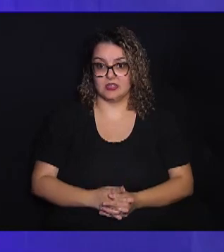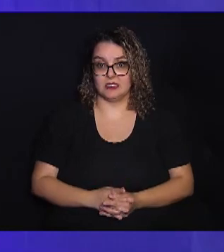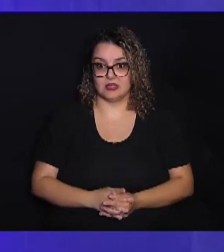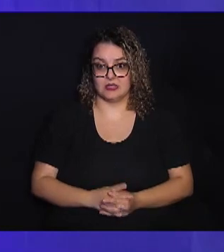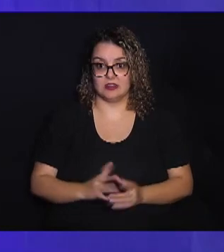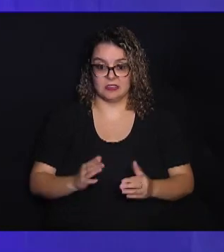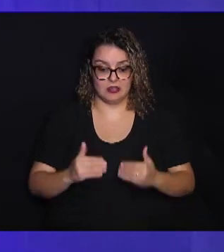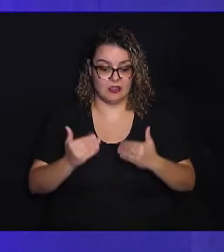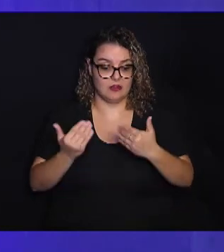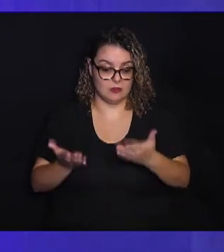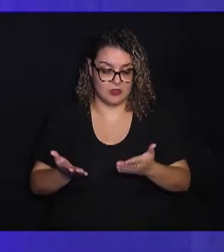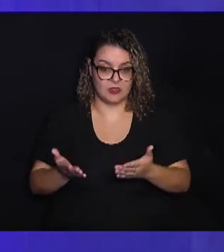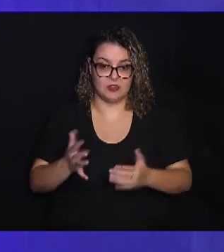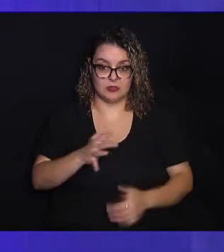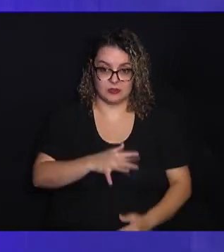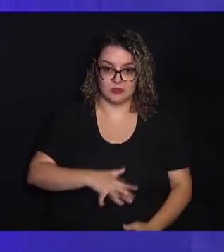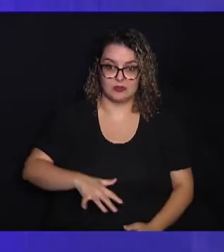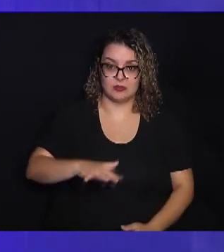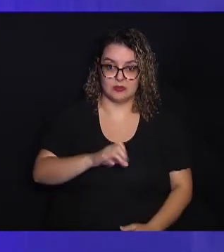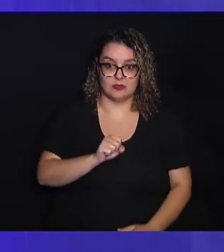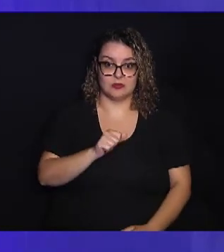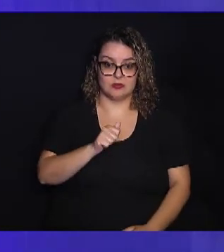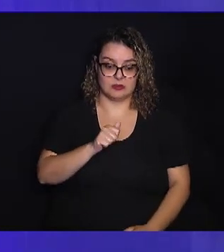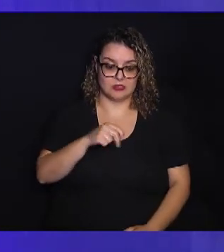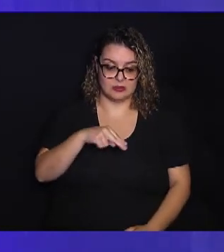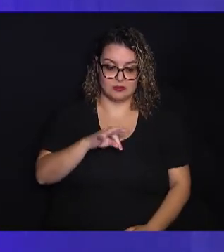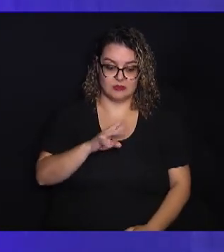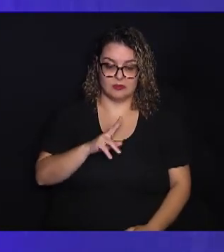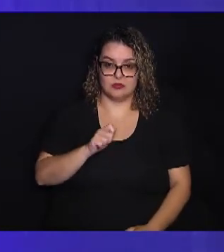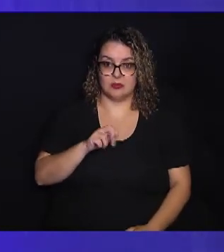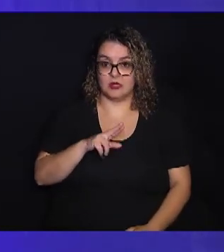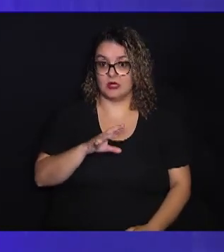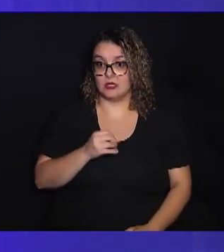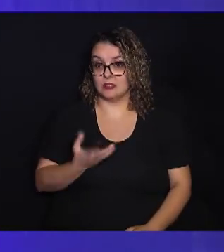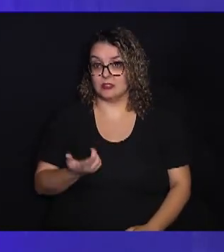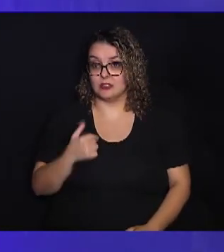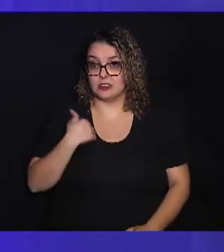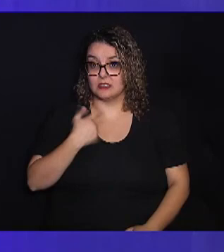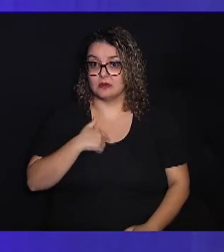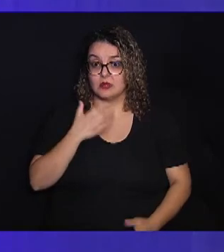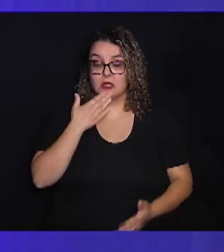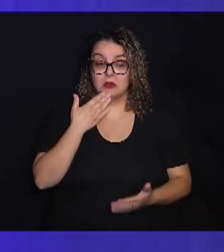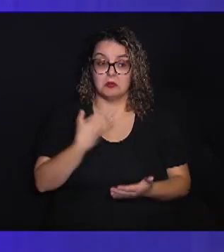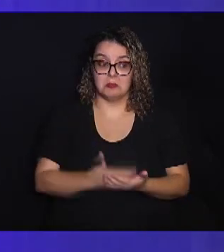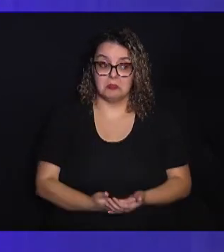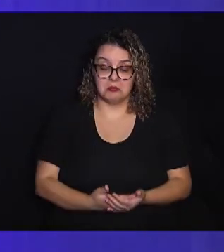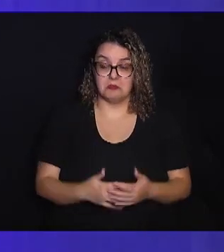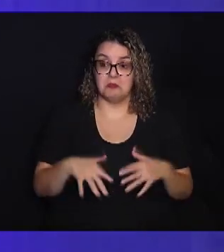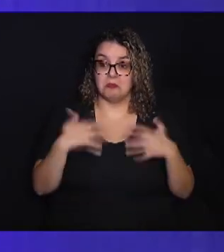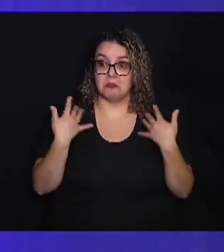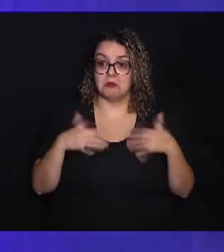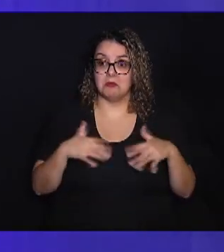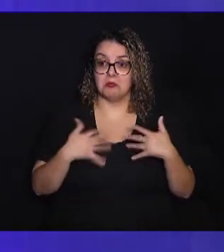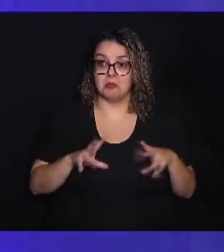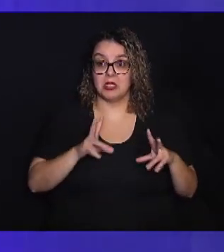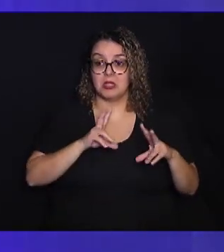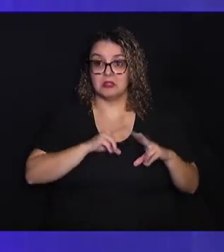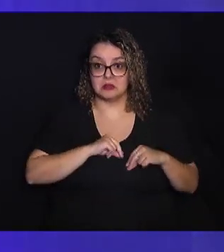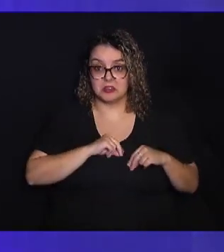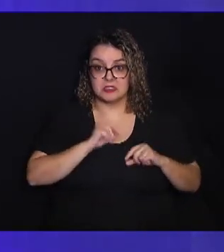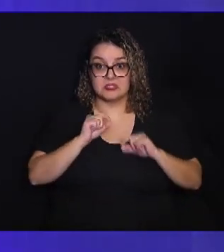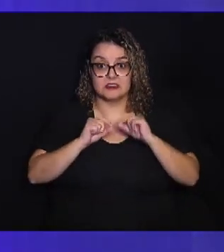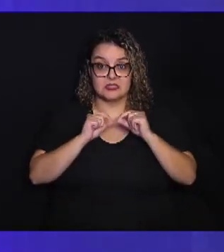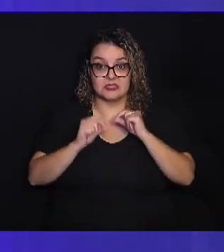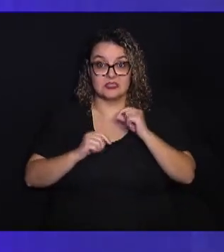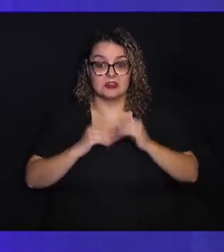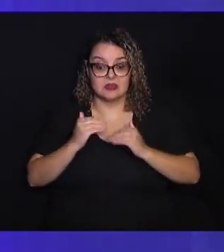fora do espaço do santuário, né? Então, a gente fica assim pensando, né? Quem foi que construiu essas